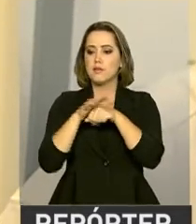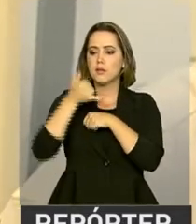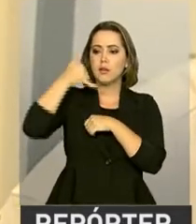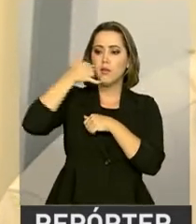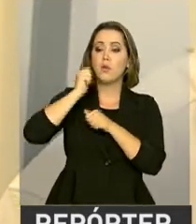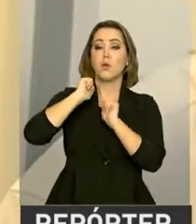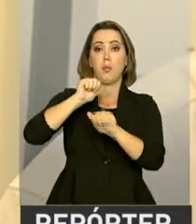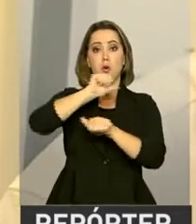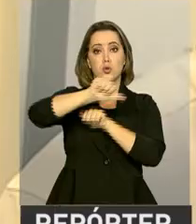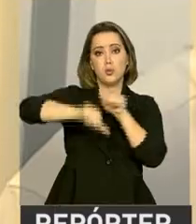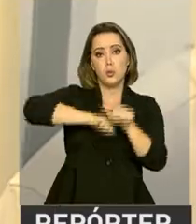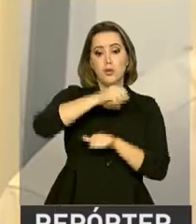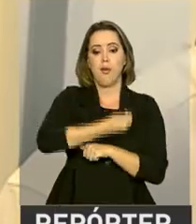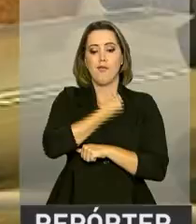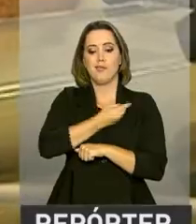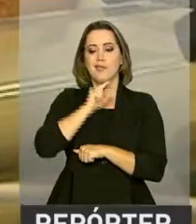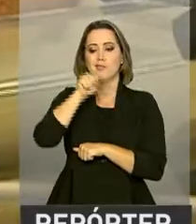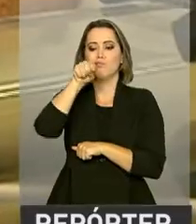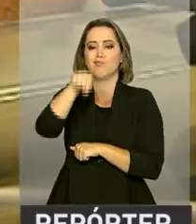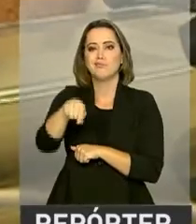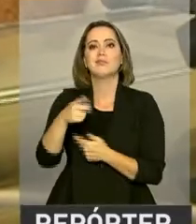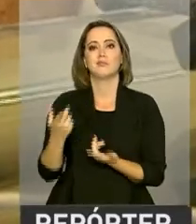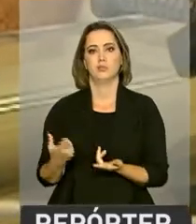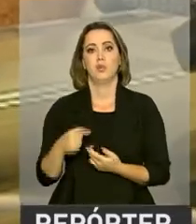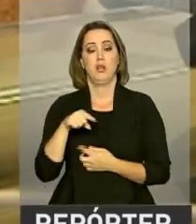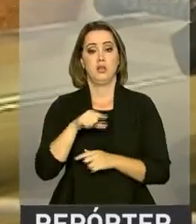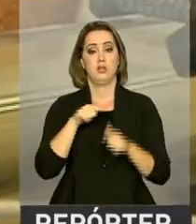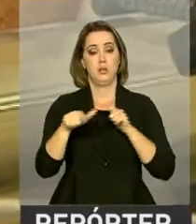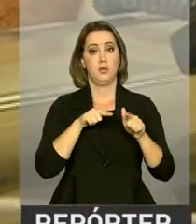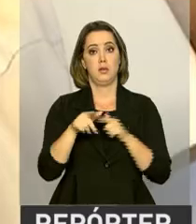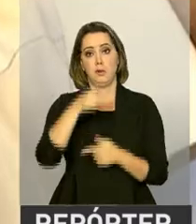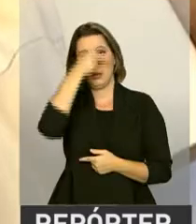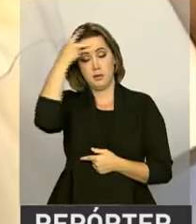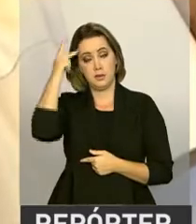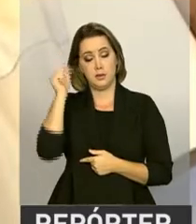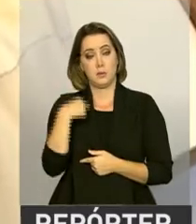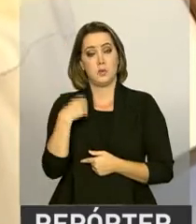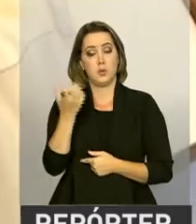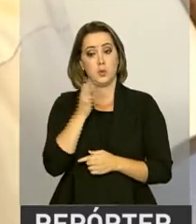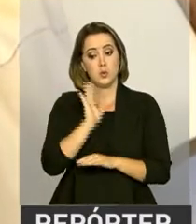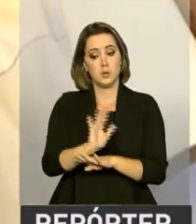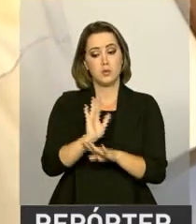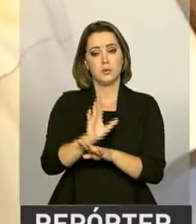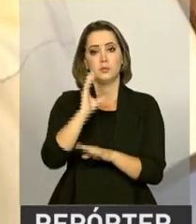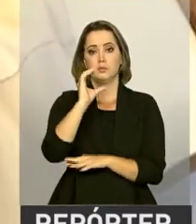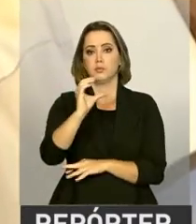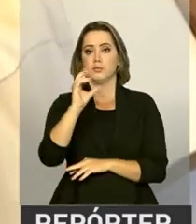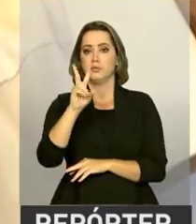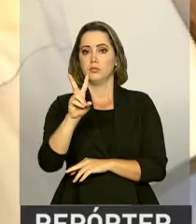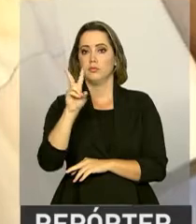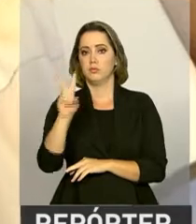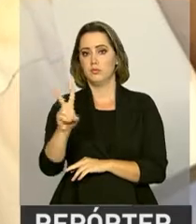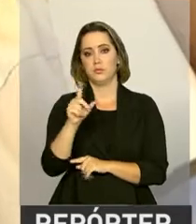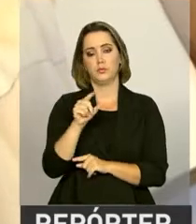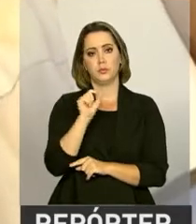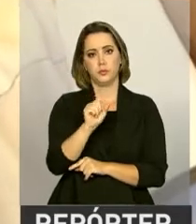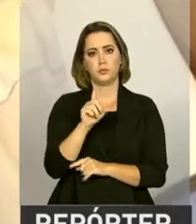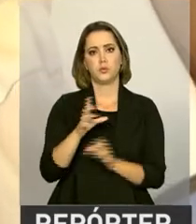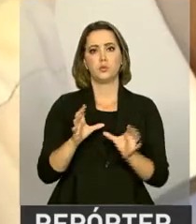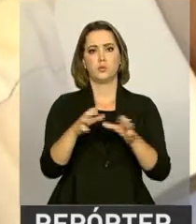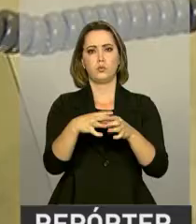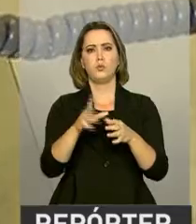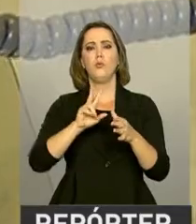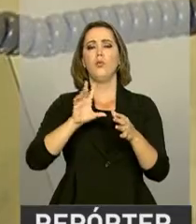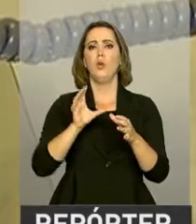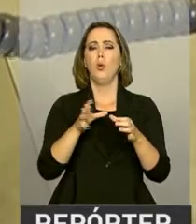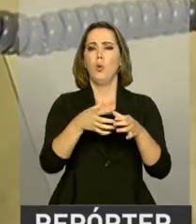a vida de quem está do outro lado da linha esse é o trabalho dos voluntários do cvv centro de valorização da vida uma associação